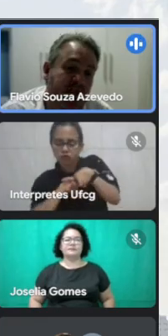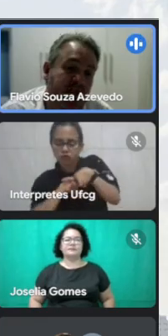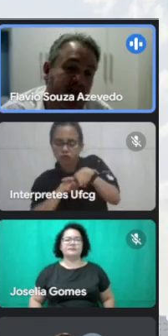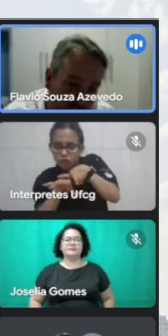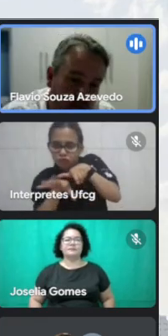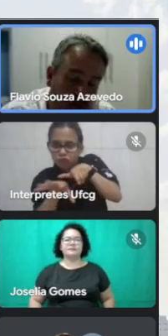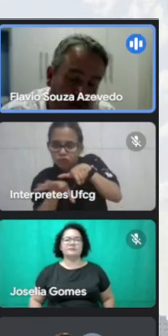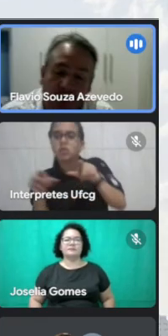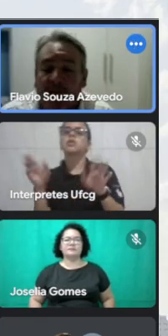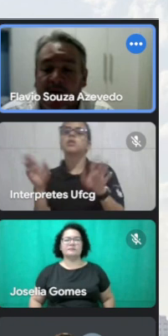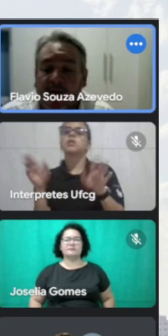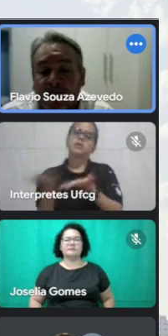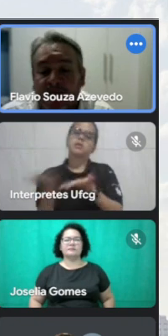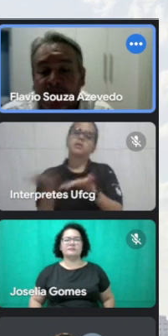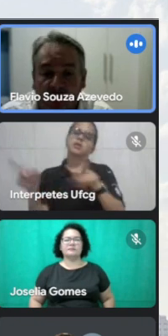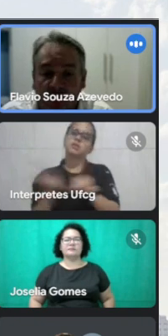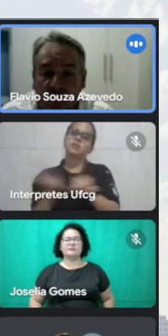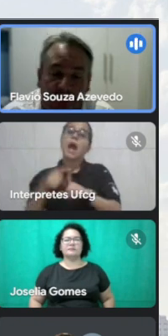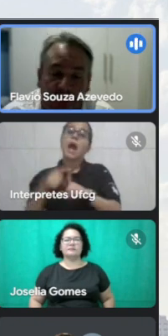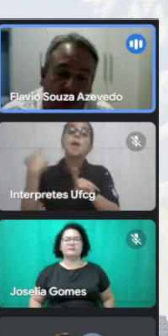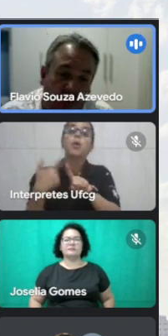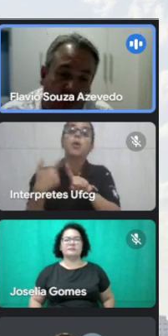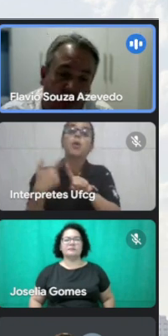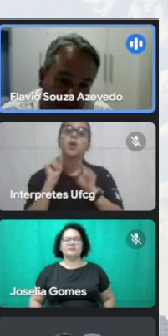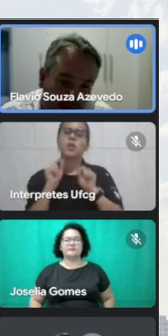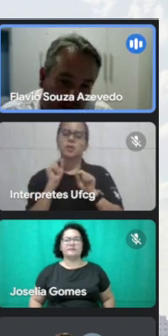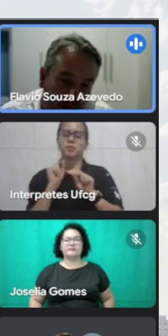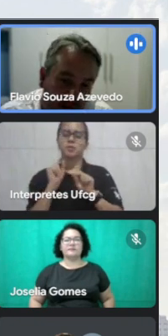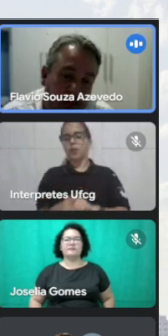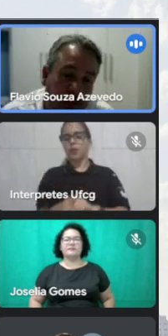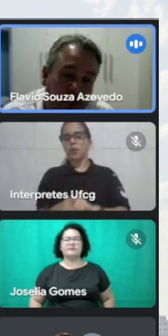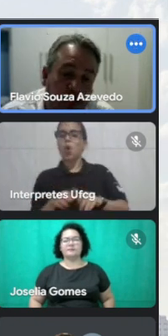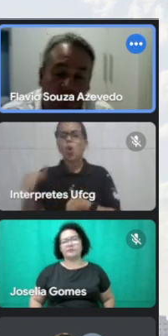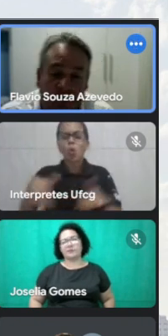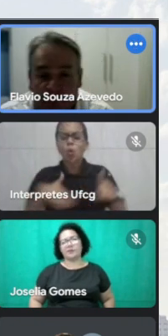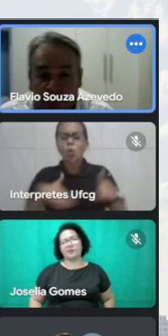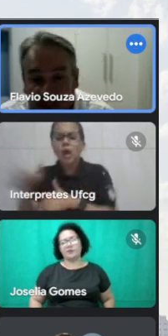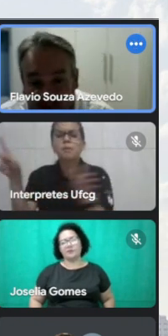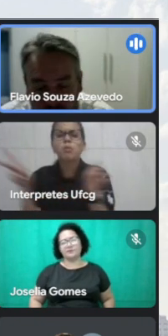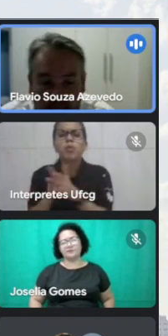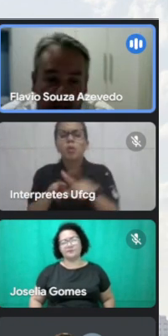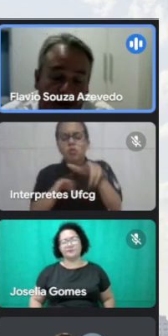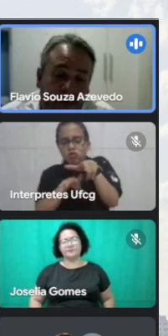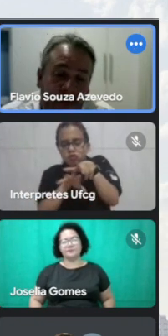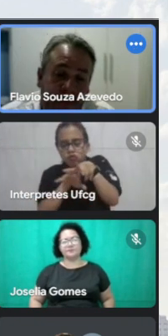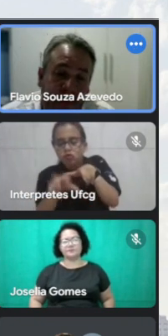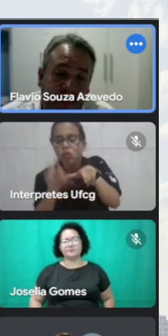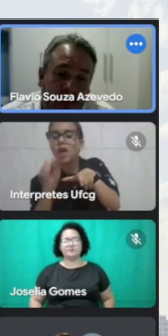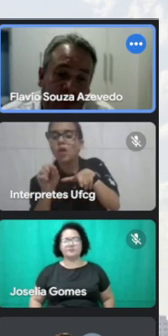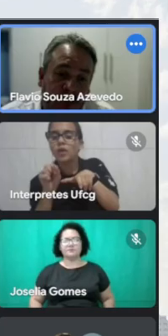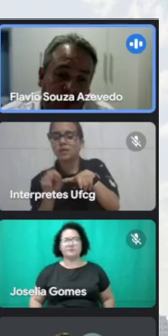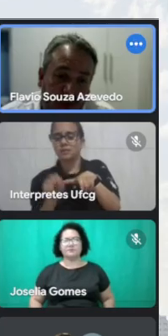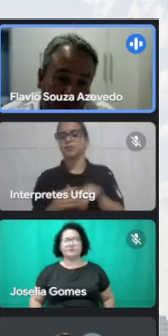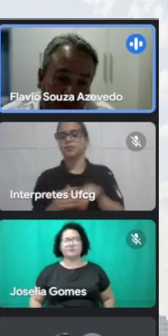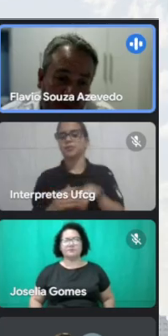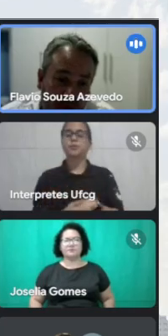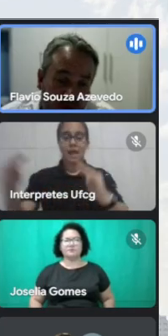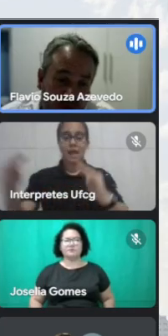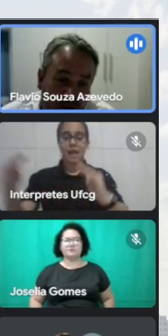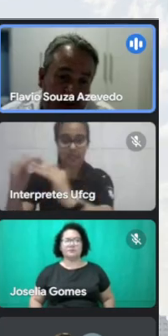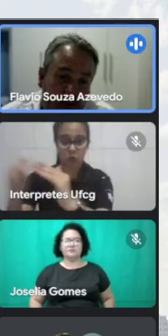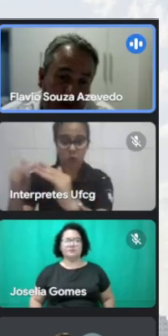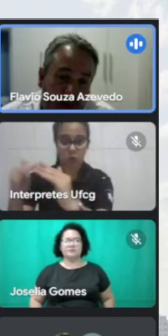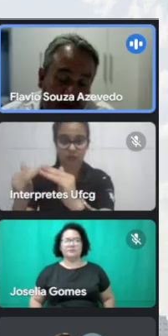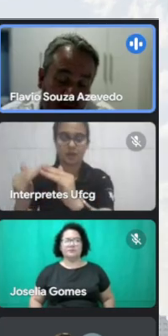comunidade que era lançado no rio, né, totalmente lançado. Então, eles tiveram que fazer e executar, né, toda a parte